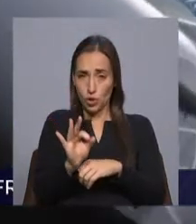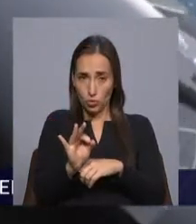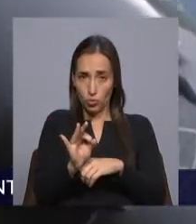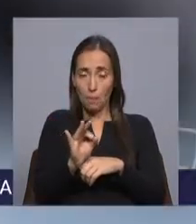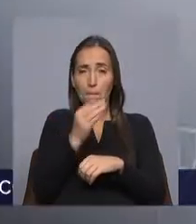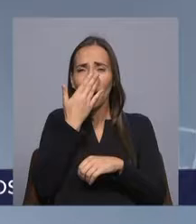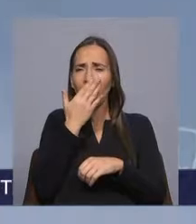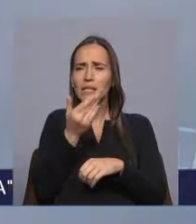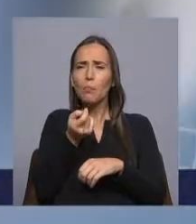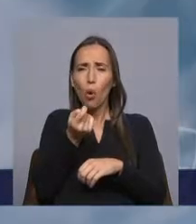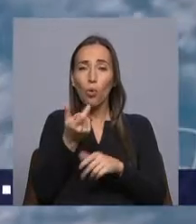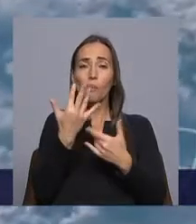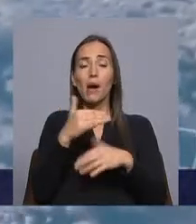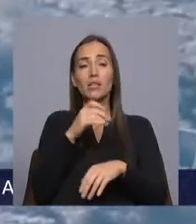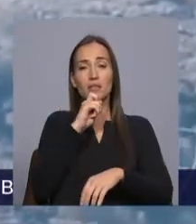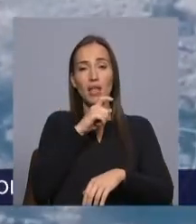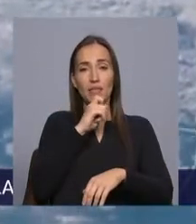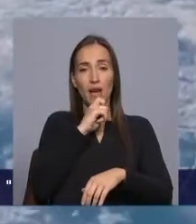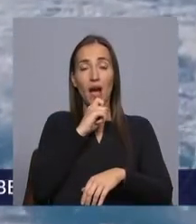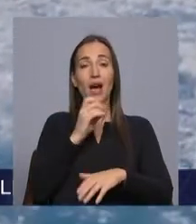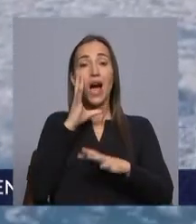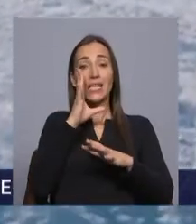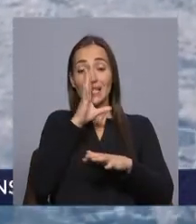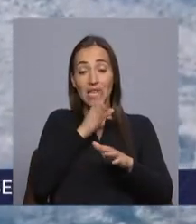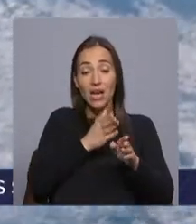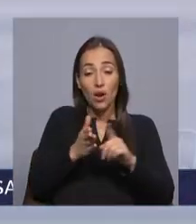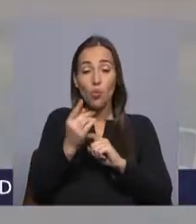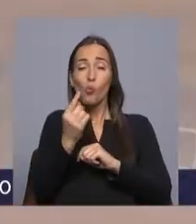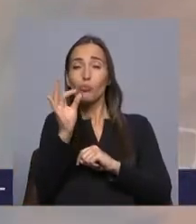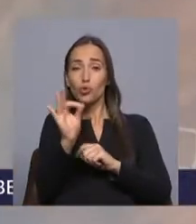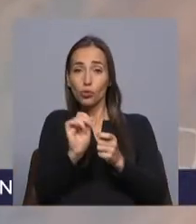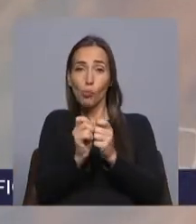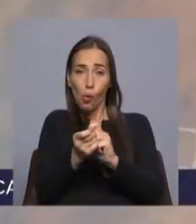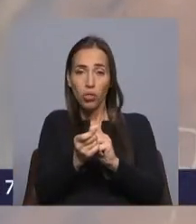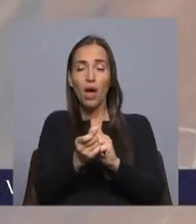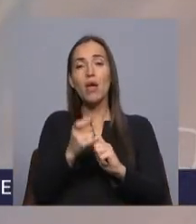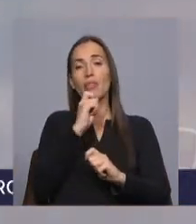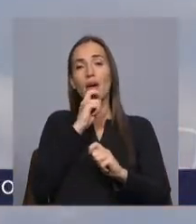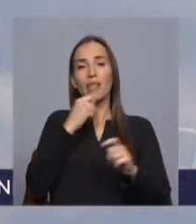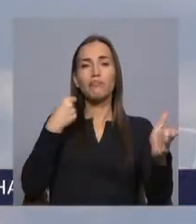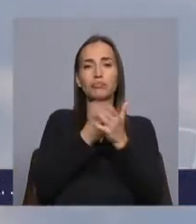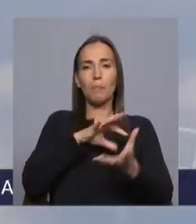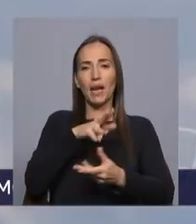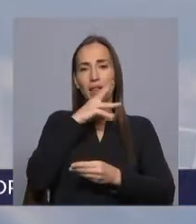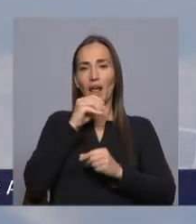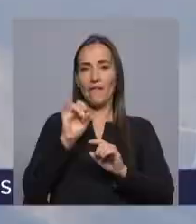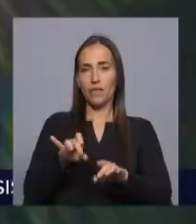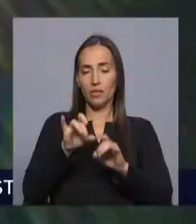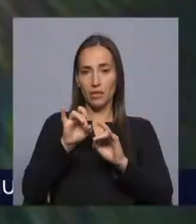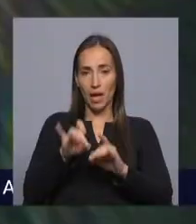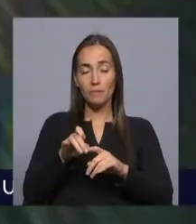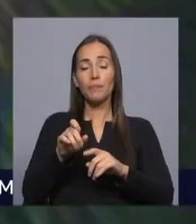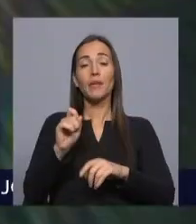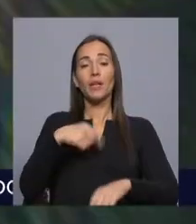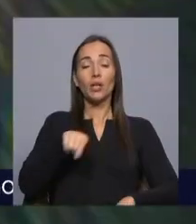para evitar uma colisão com a Terra. E, portanto, é a primeira vez que nós vamos testar num sítio real, não é num modelo de